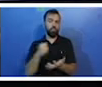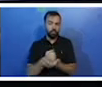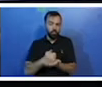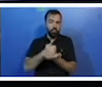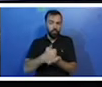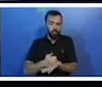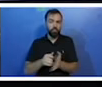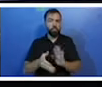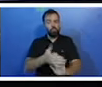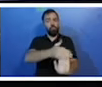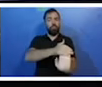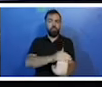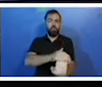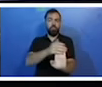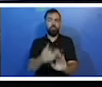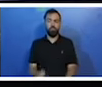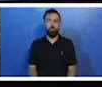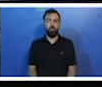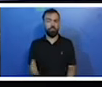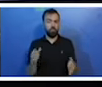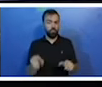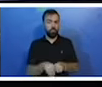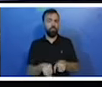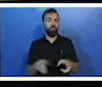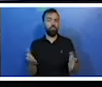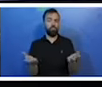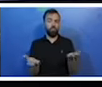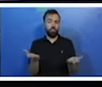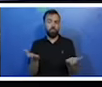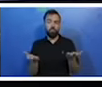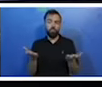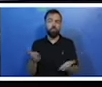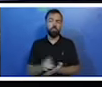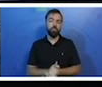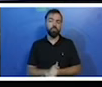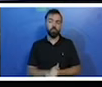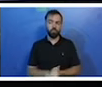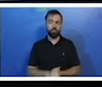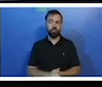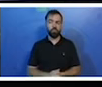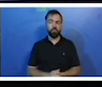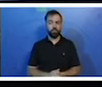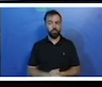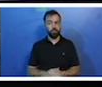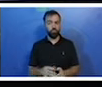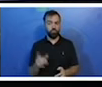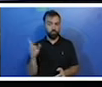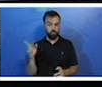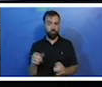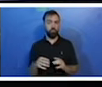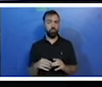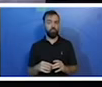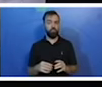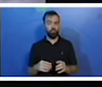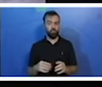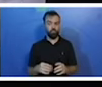resistência, flexibilidade e o equilíbrio. Ou seja, são atividades bem complexas e bem